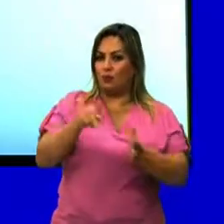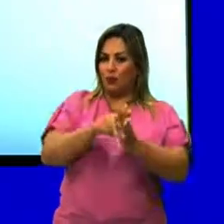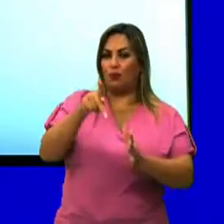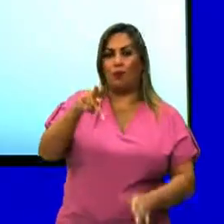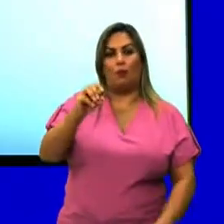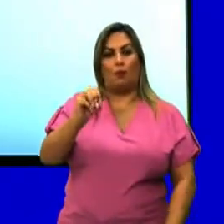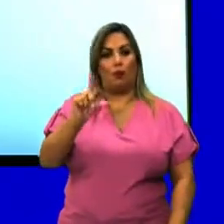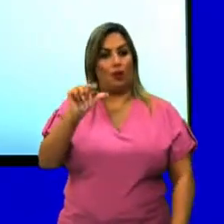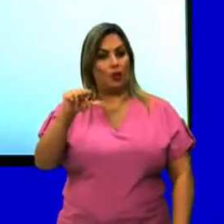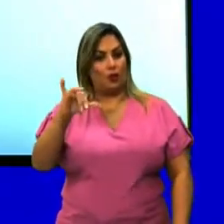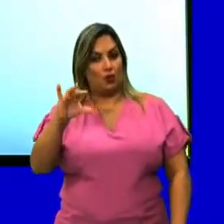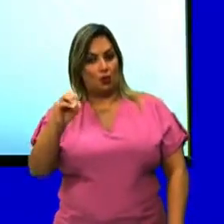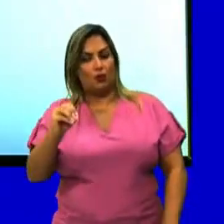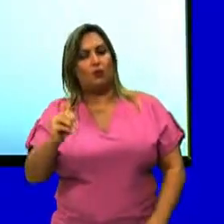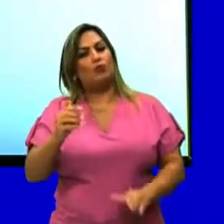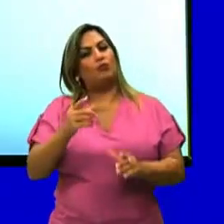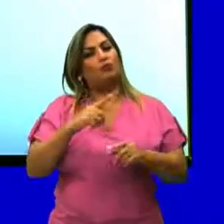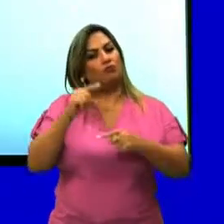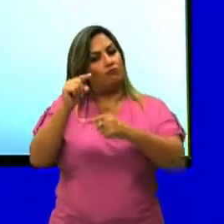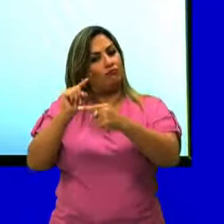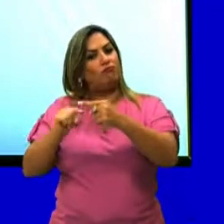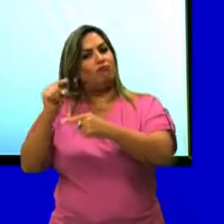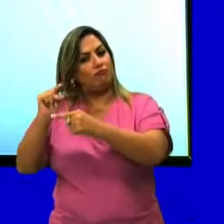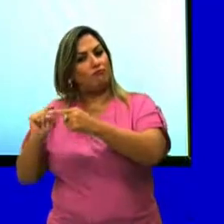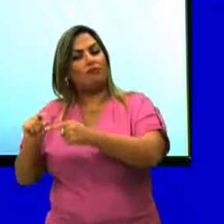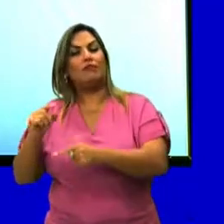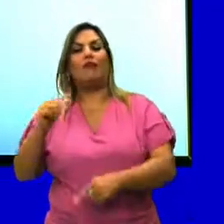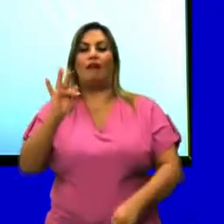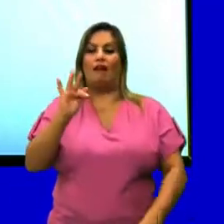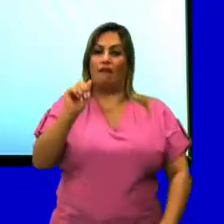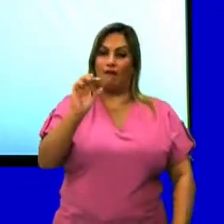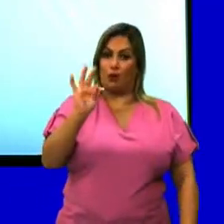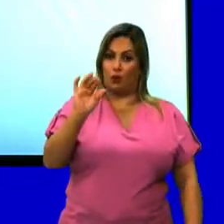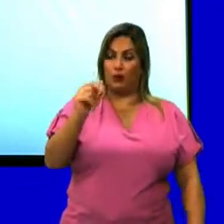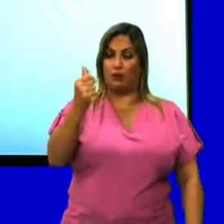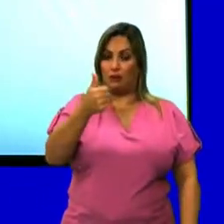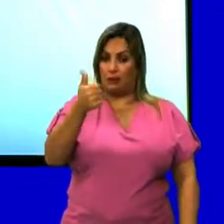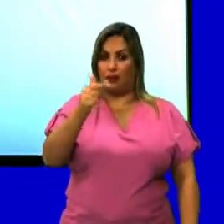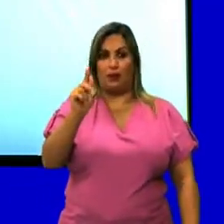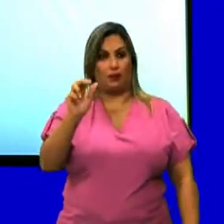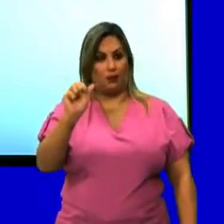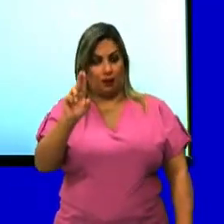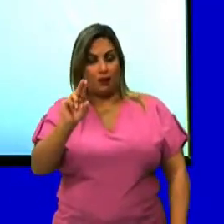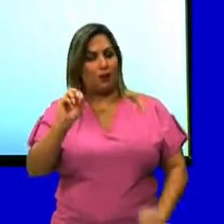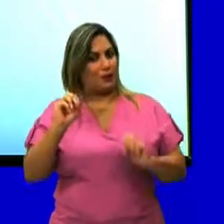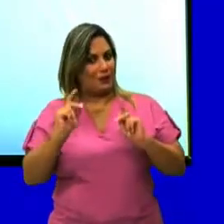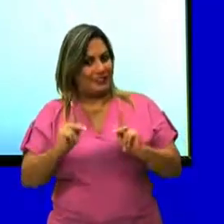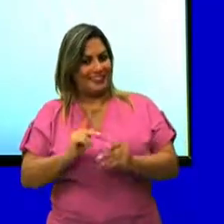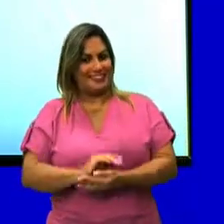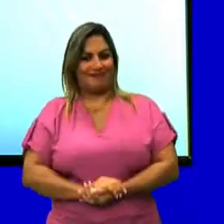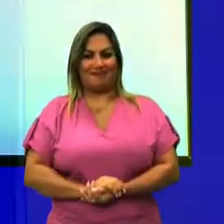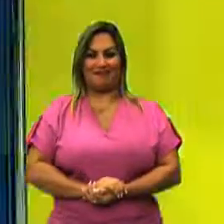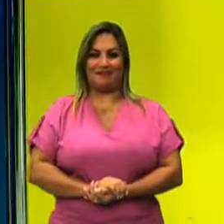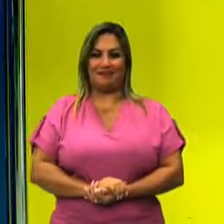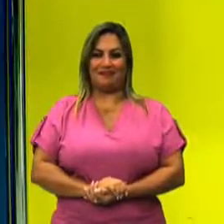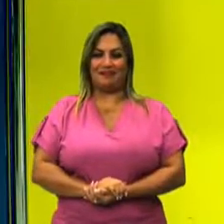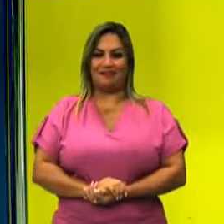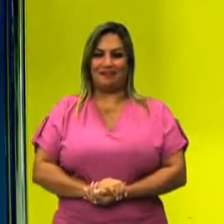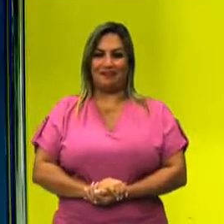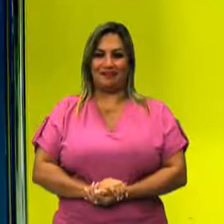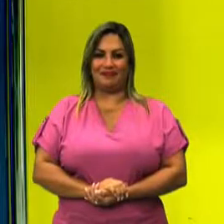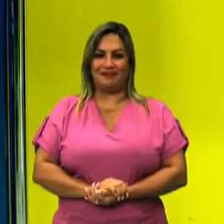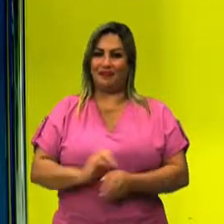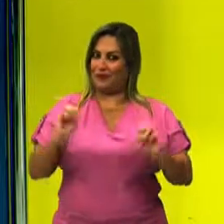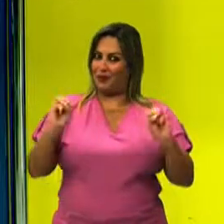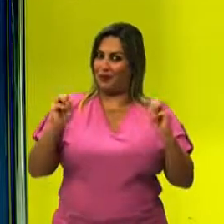polinômio com sua decomposição em fatores do primeiro grau tá bom roi